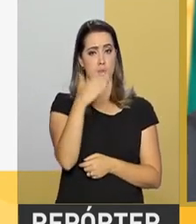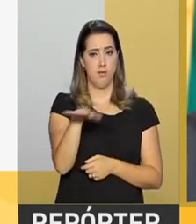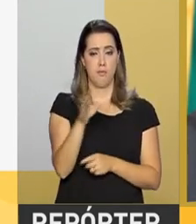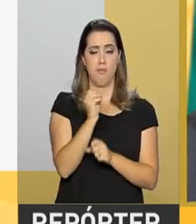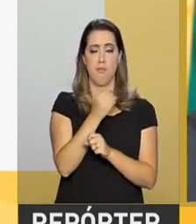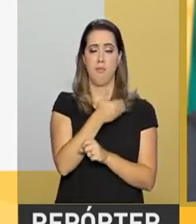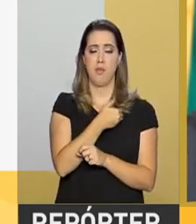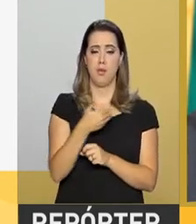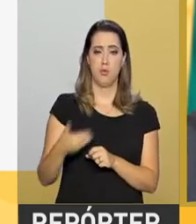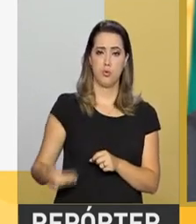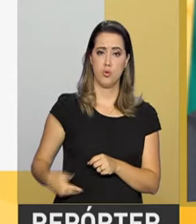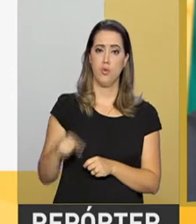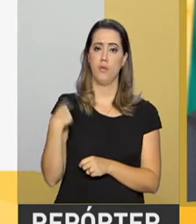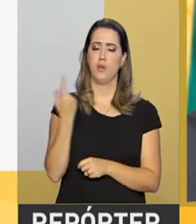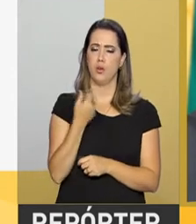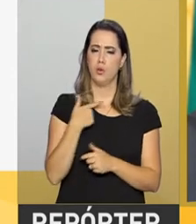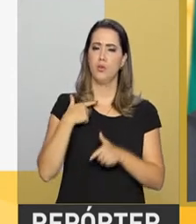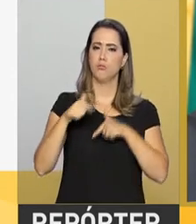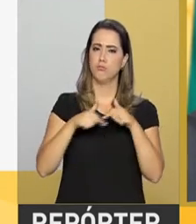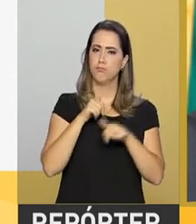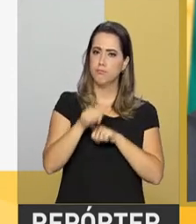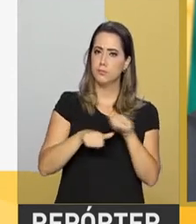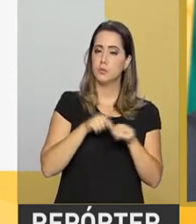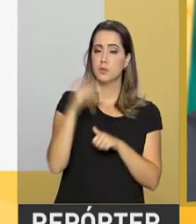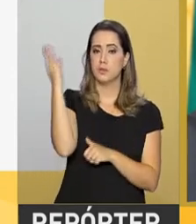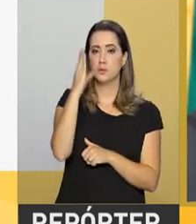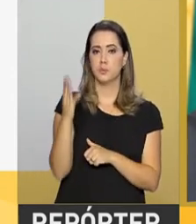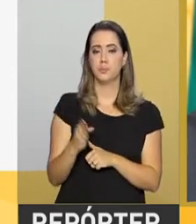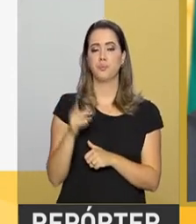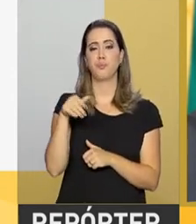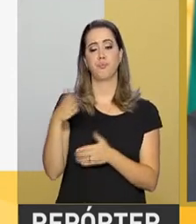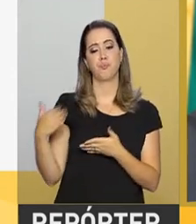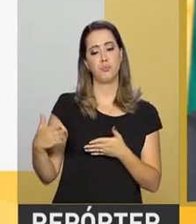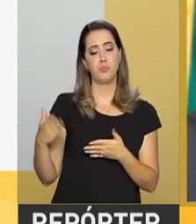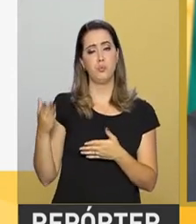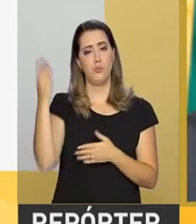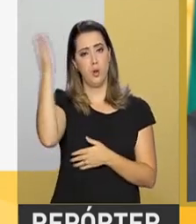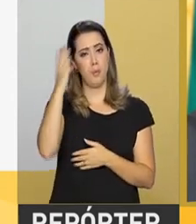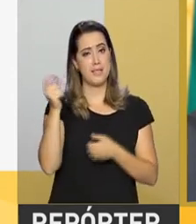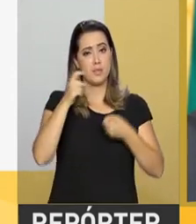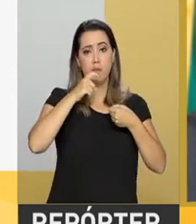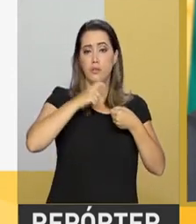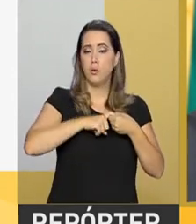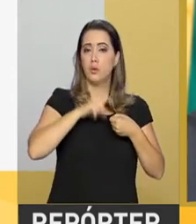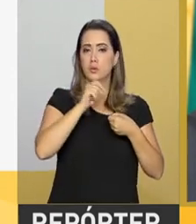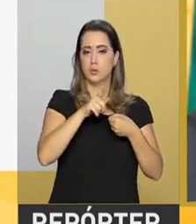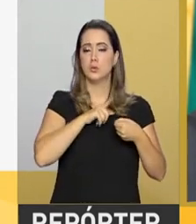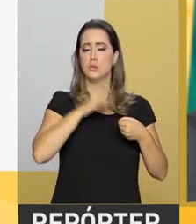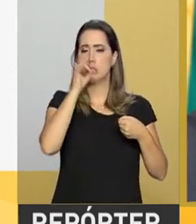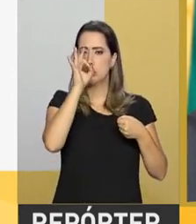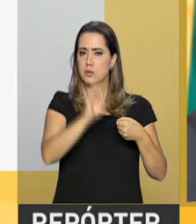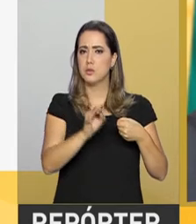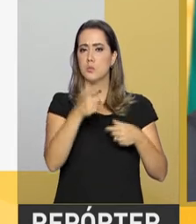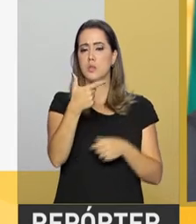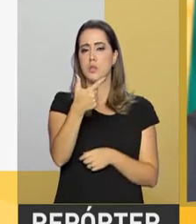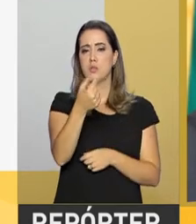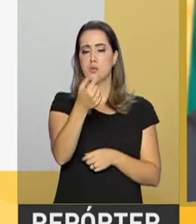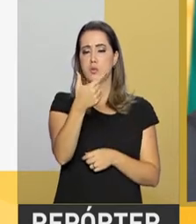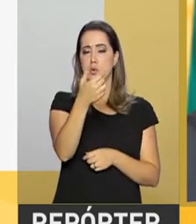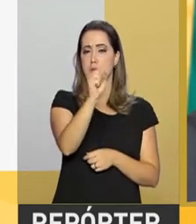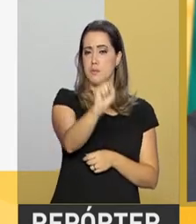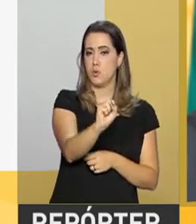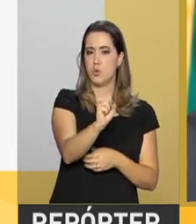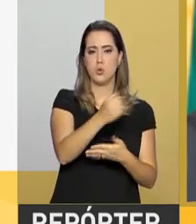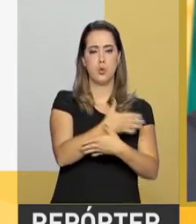dar a volta por cima é o que tem falado ultimamente o brasil voltou e certamente teremos um 2018